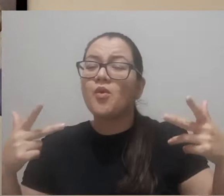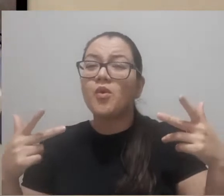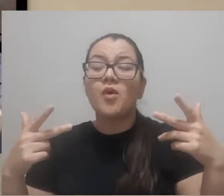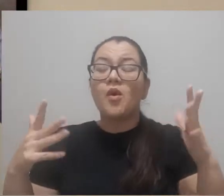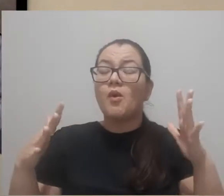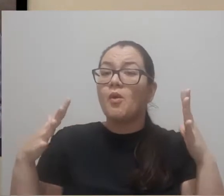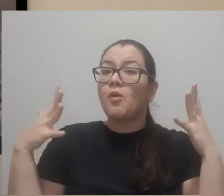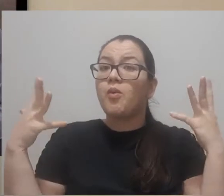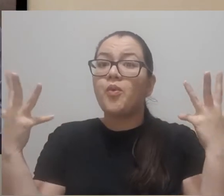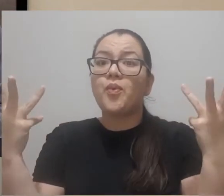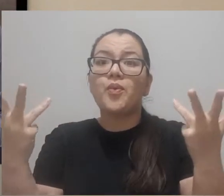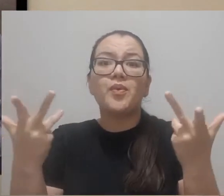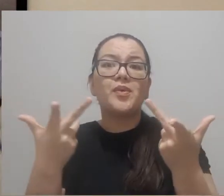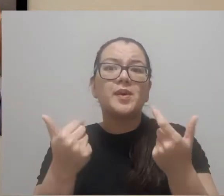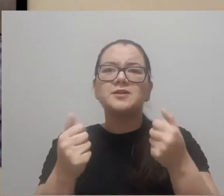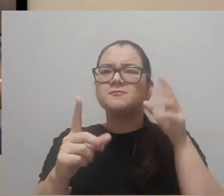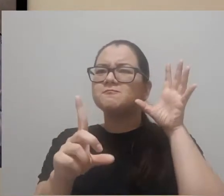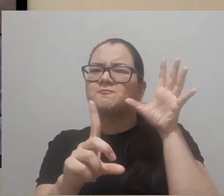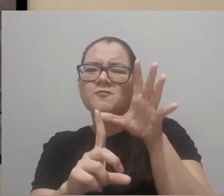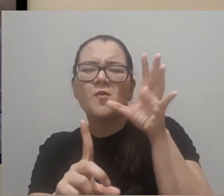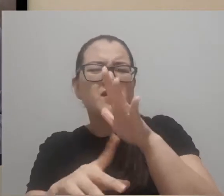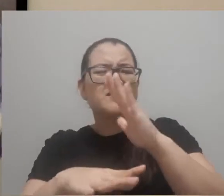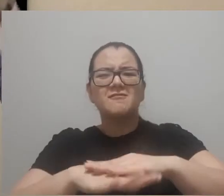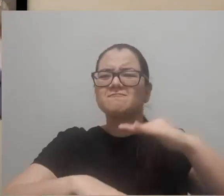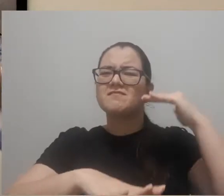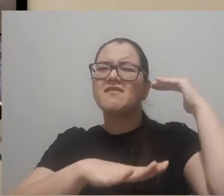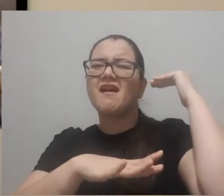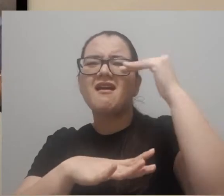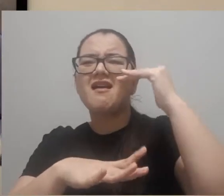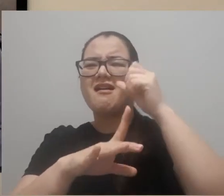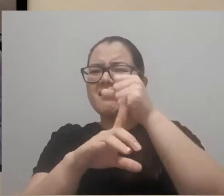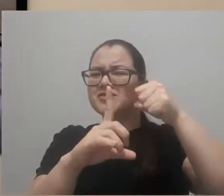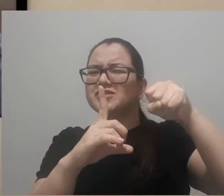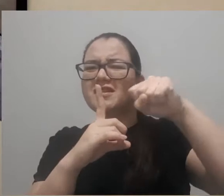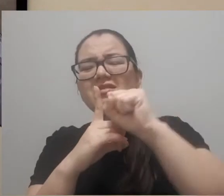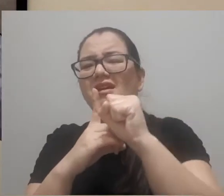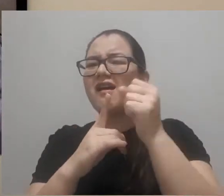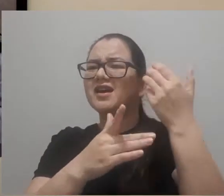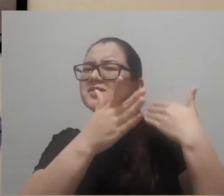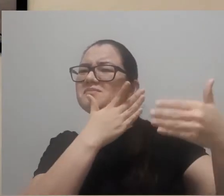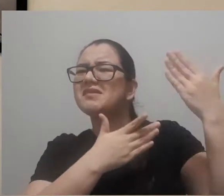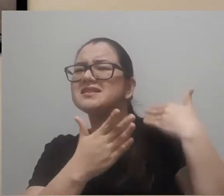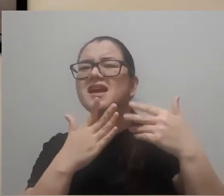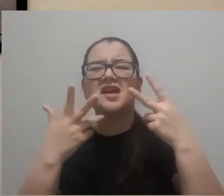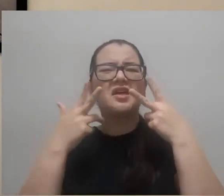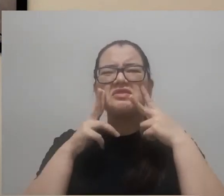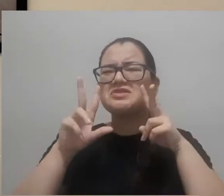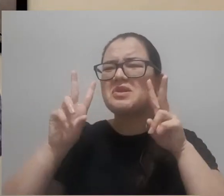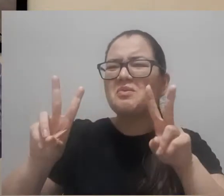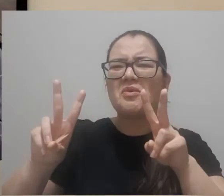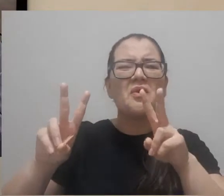eles trouxeram para a sociedade em que viveram, o testemunho deles, sabe por quê? Porque eles tinham uma perspectiva